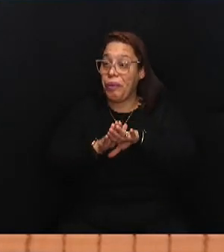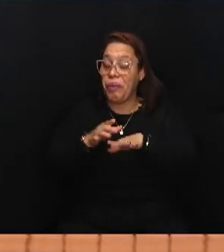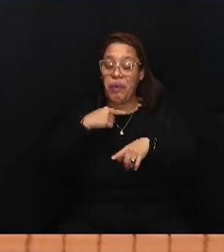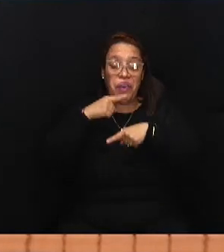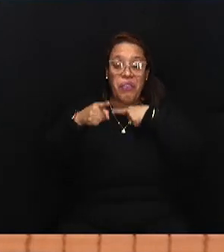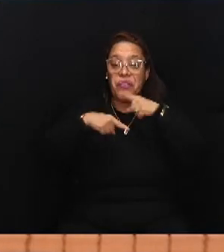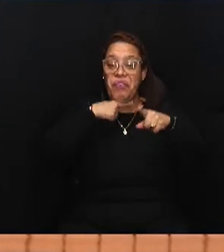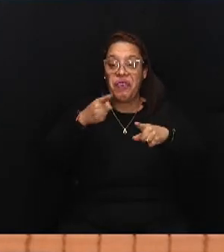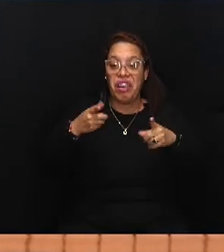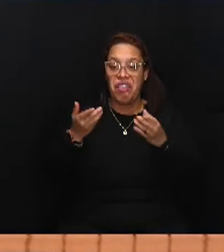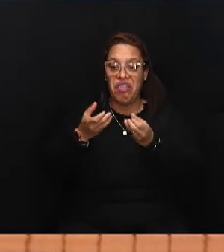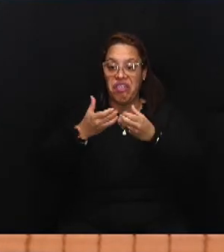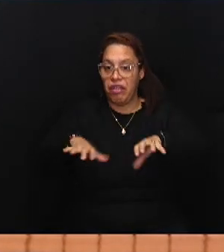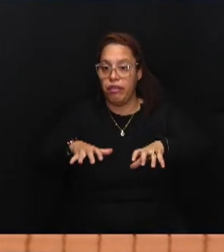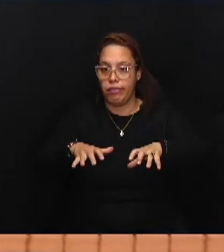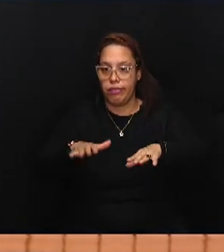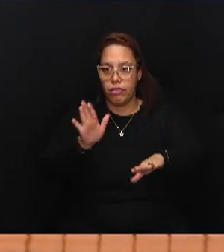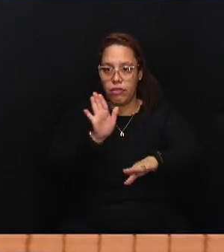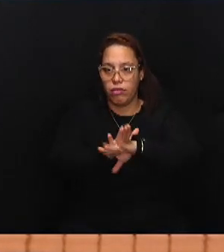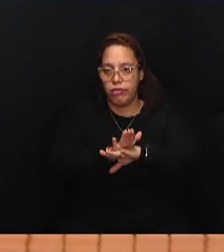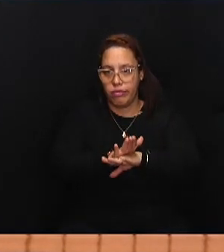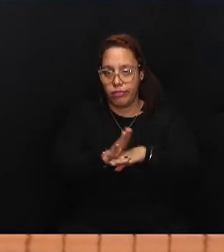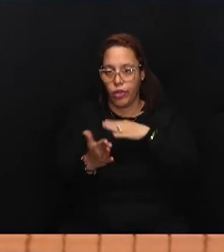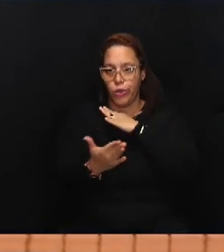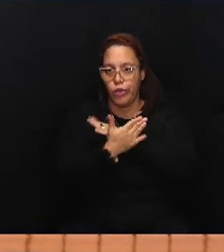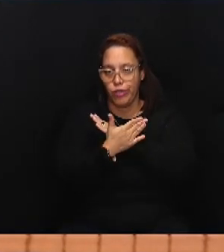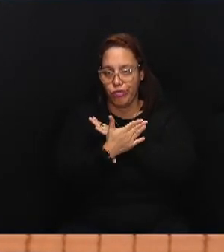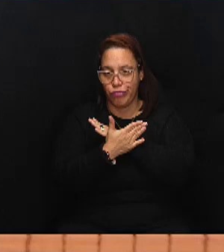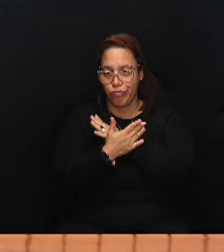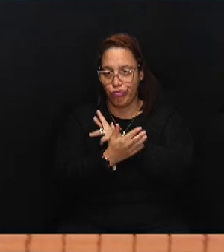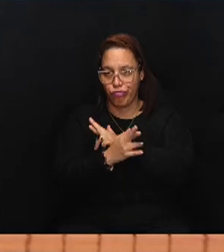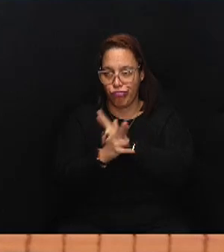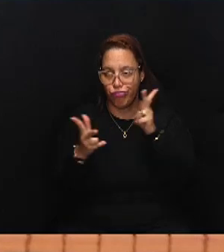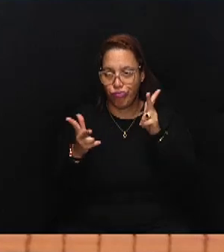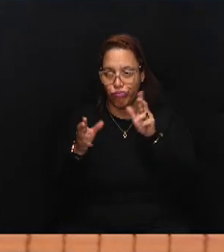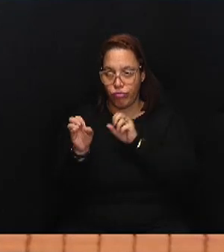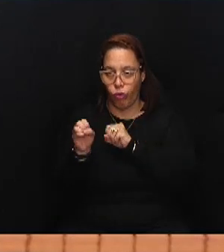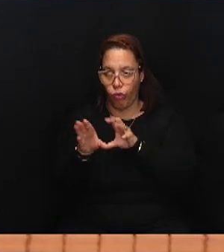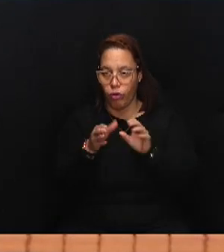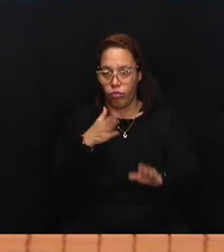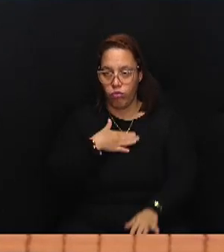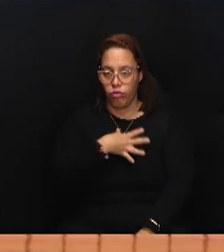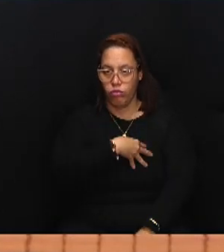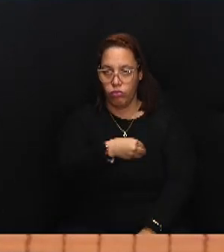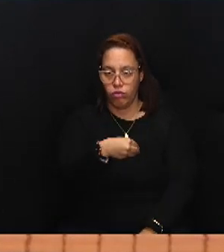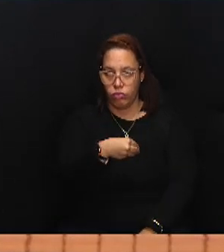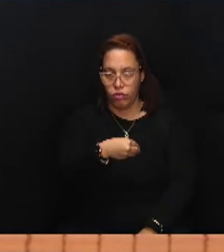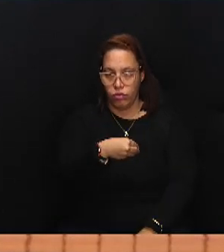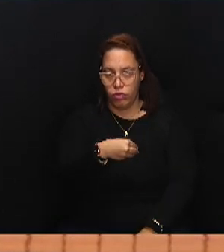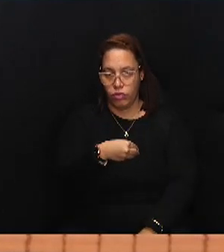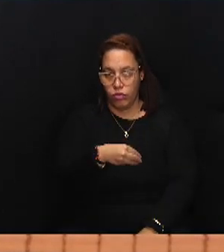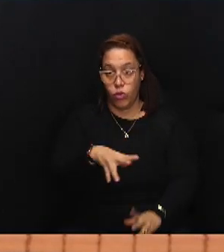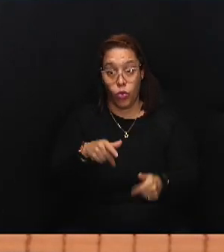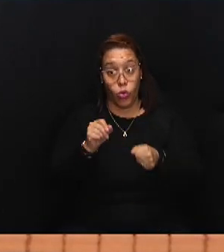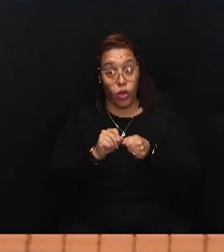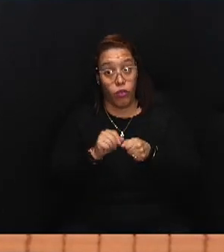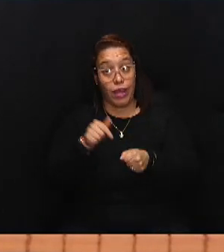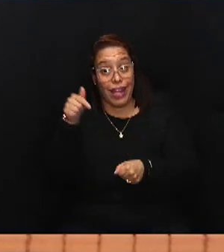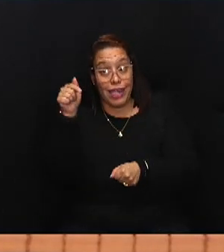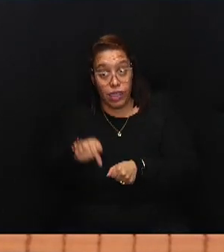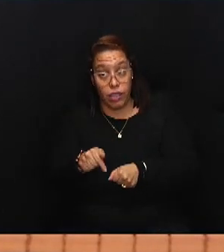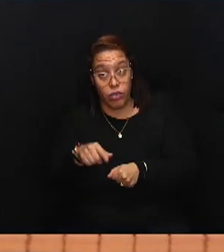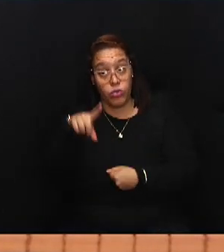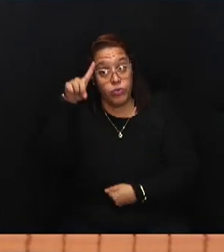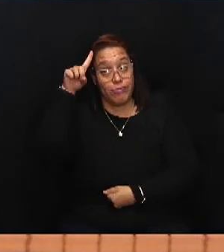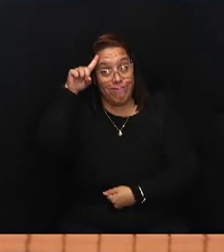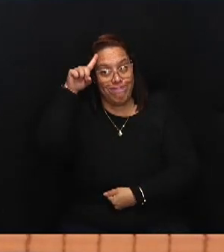ajudar. Então, o diferencial hoje que eu falo, é que eu ensino muito para minhas filhas, né? Eu acho que tudo que você faz aqui, um